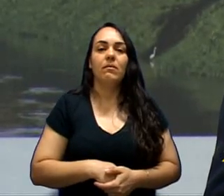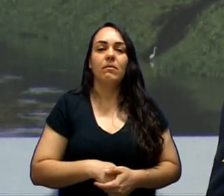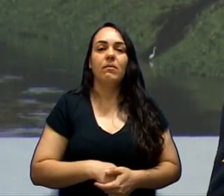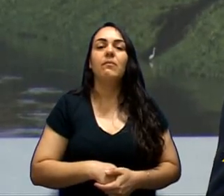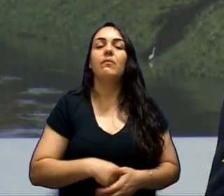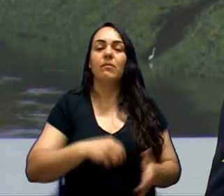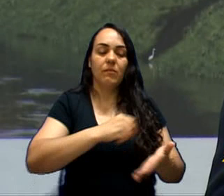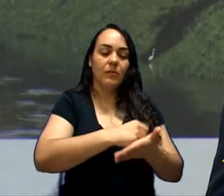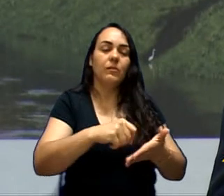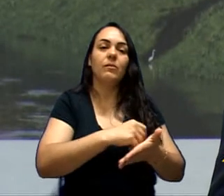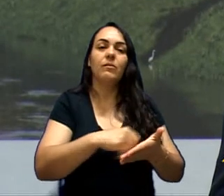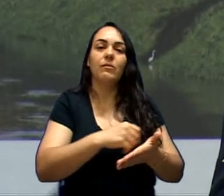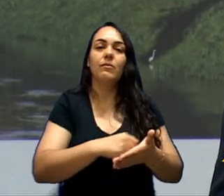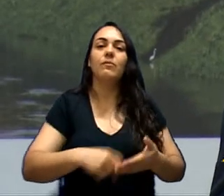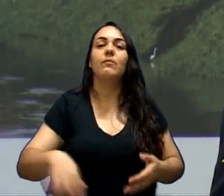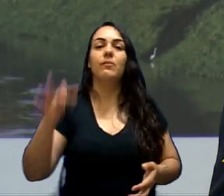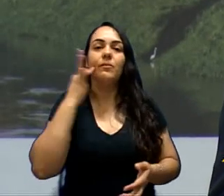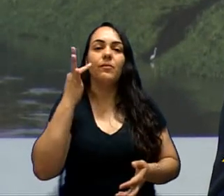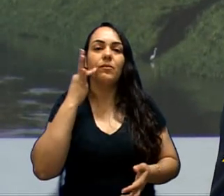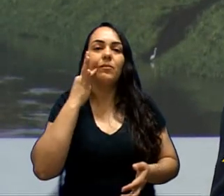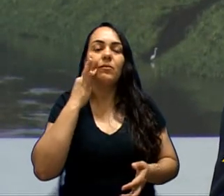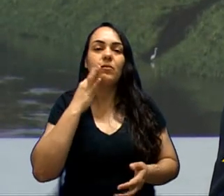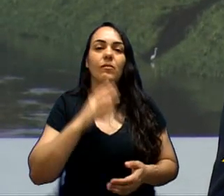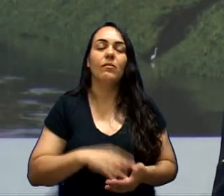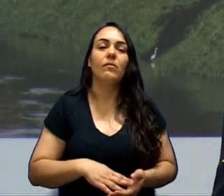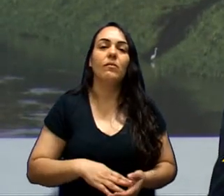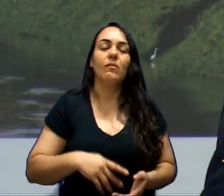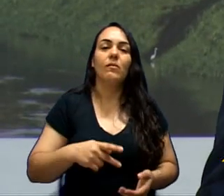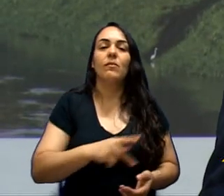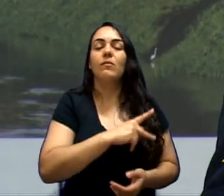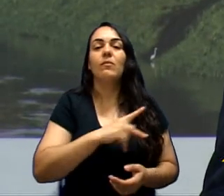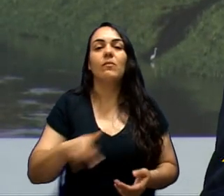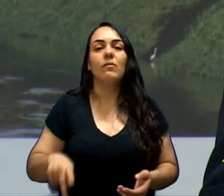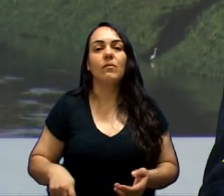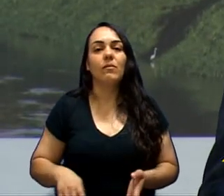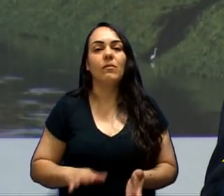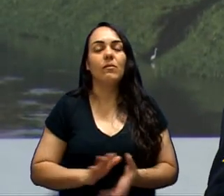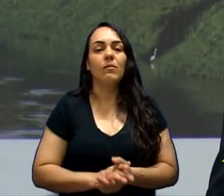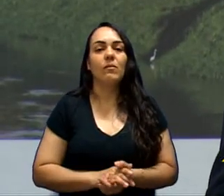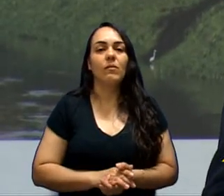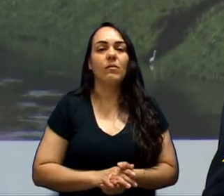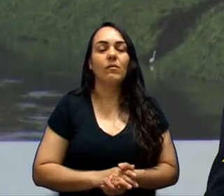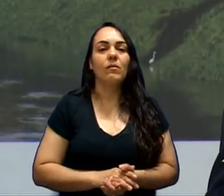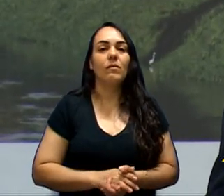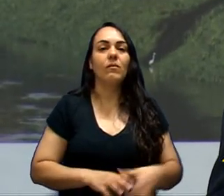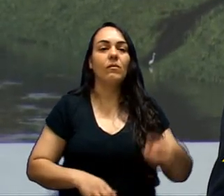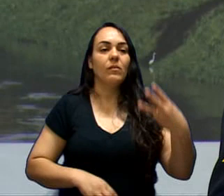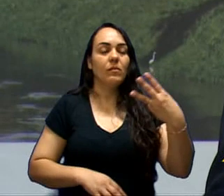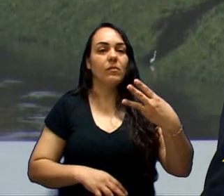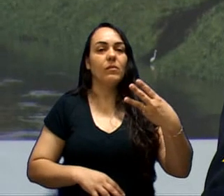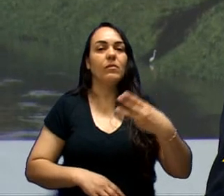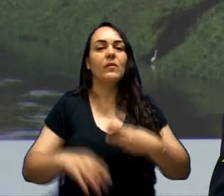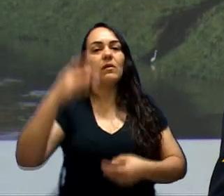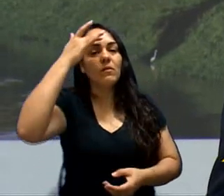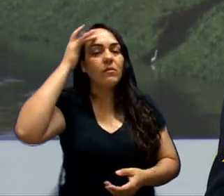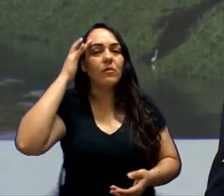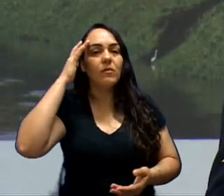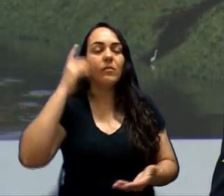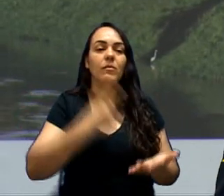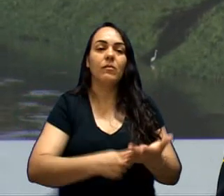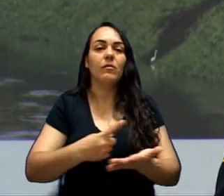que já está assinado pelo presidente Fernando Dini, ao excelentíssimo senhor, aos três, né? Marcelo